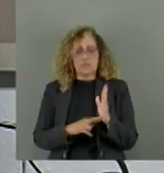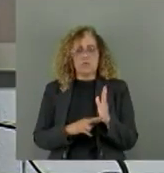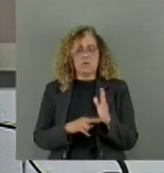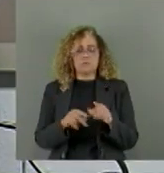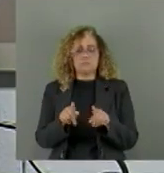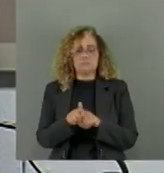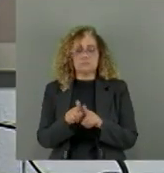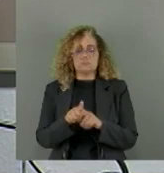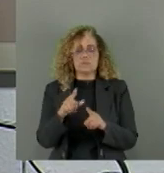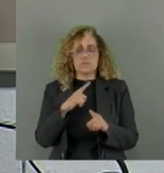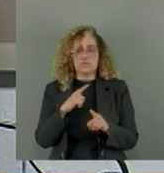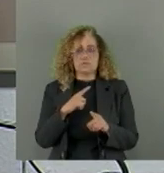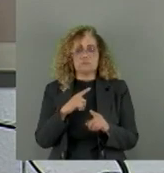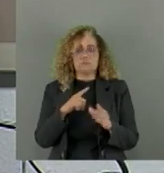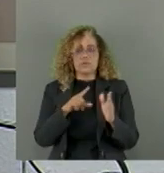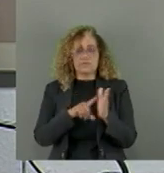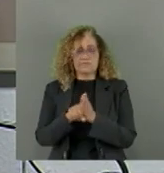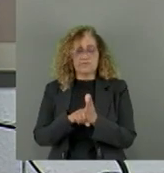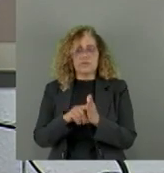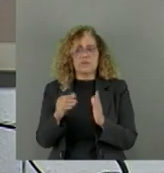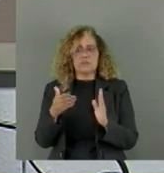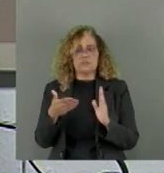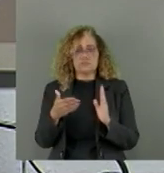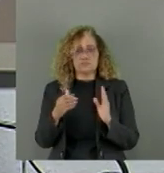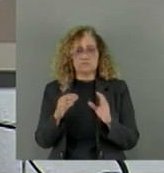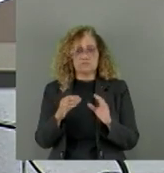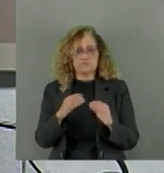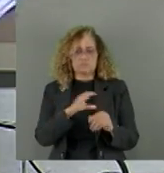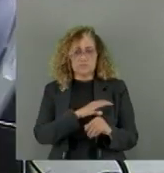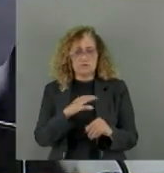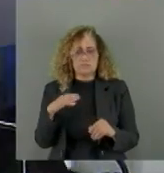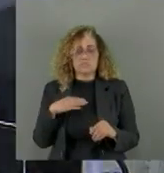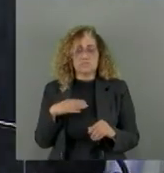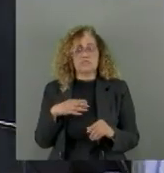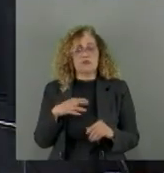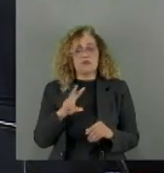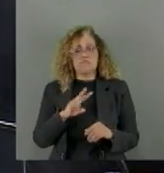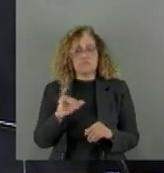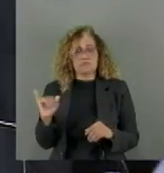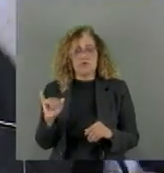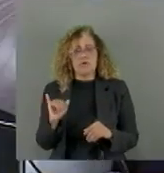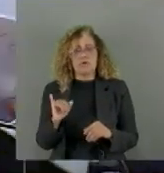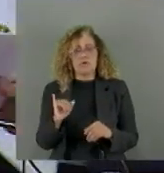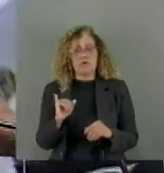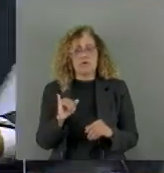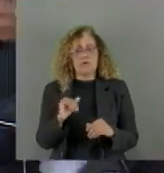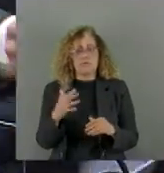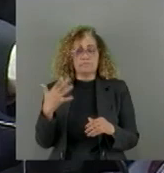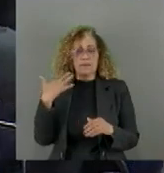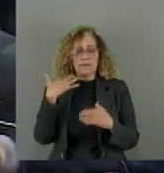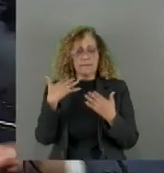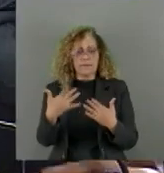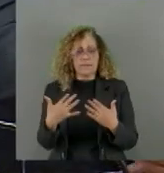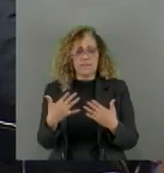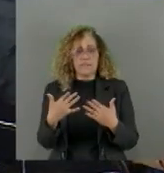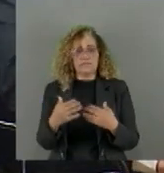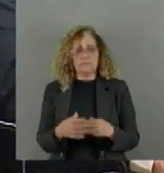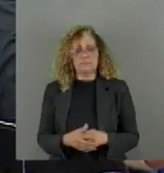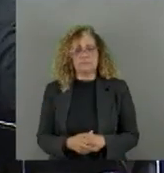parecer da comissão favorável ao projeto. A matéria vai a plenário.